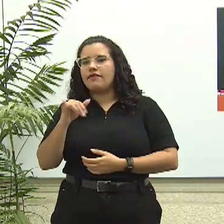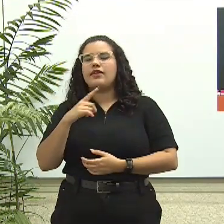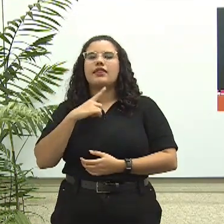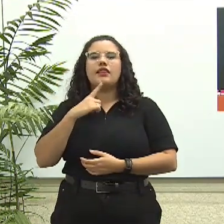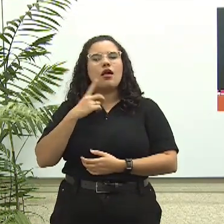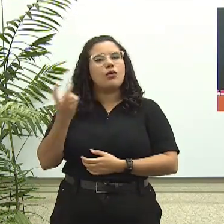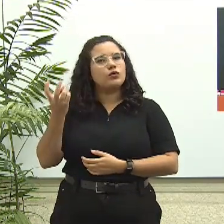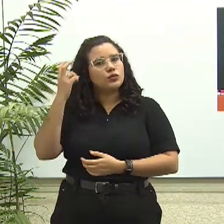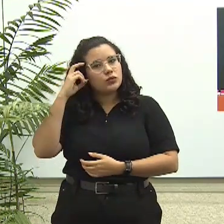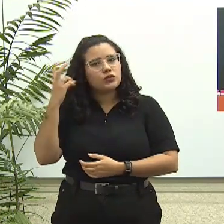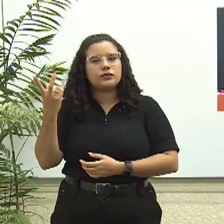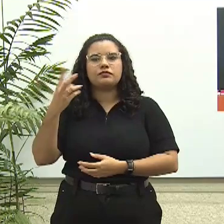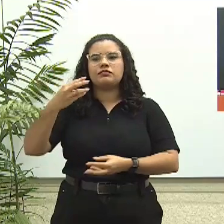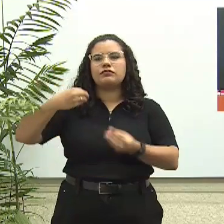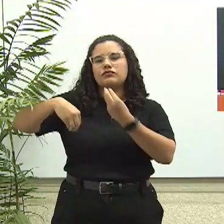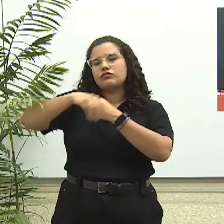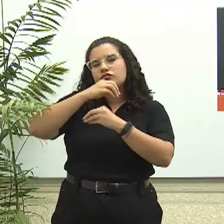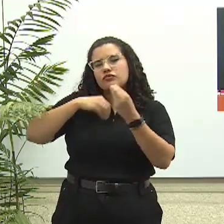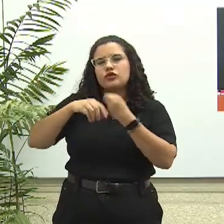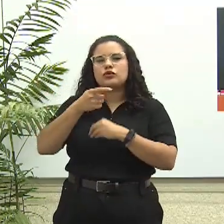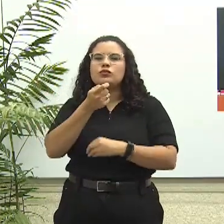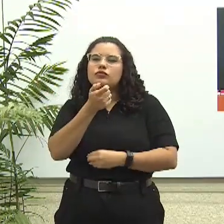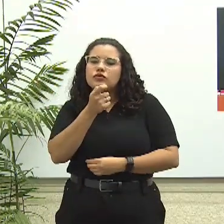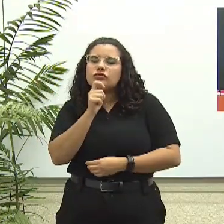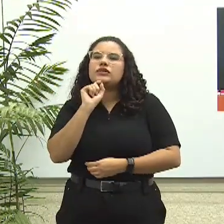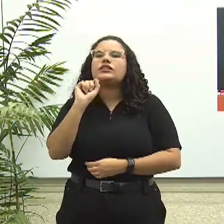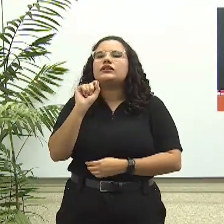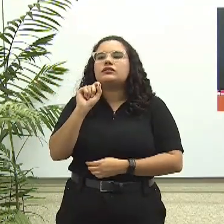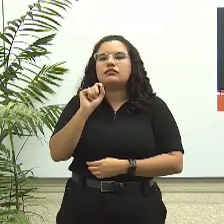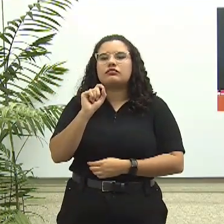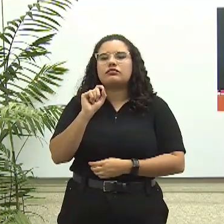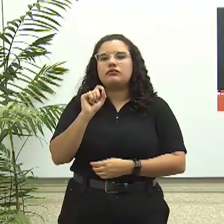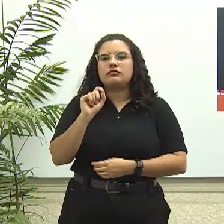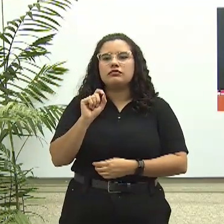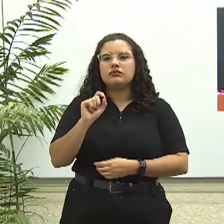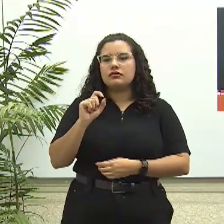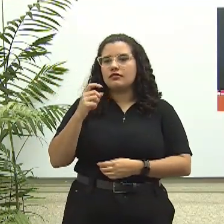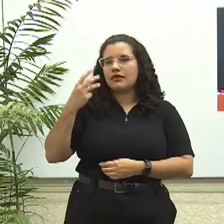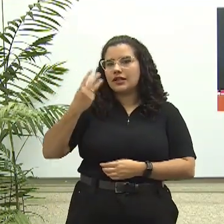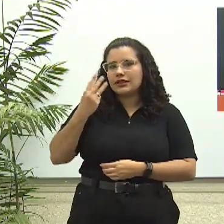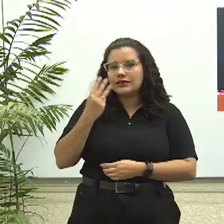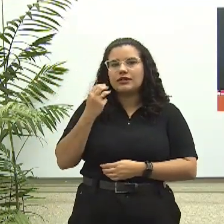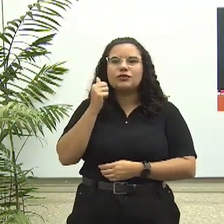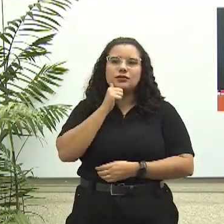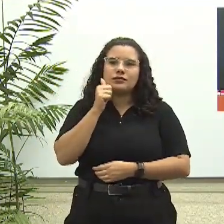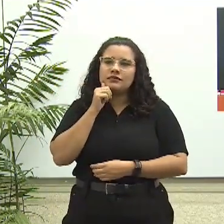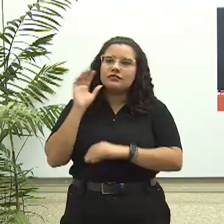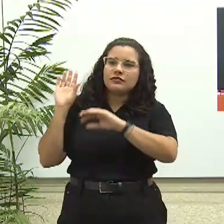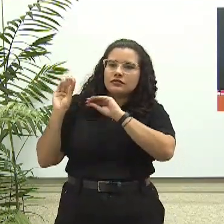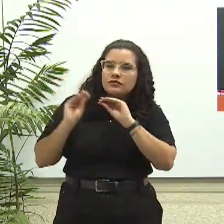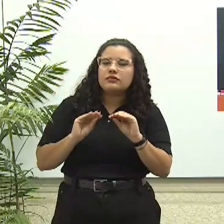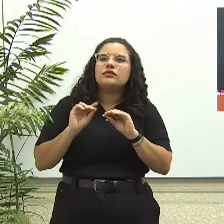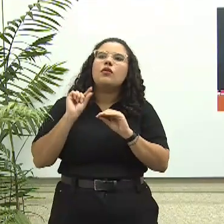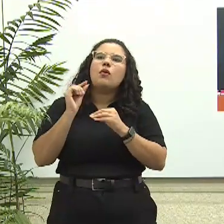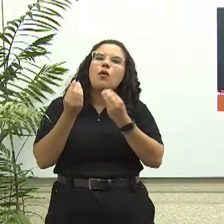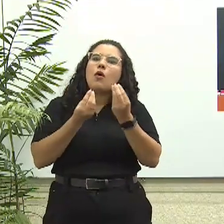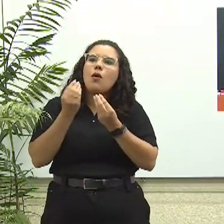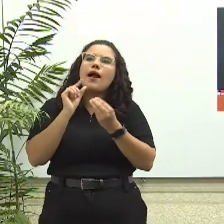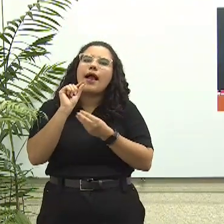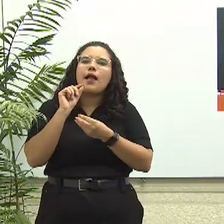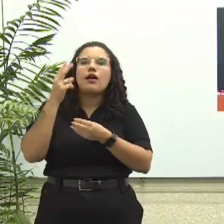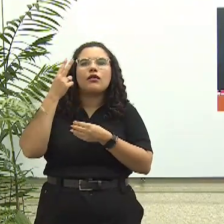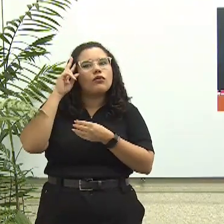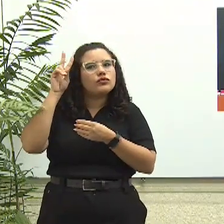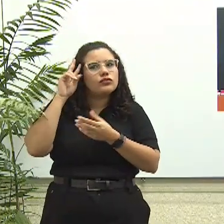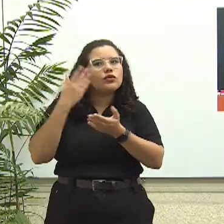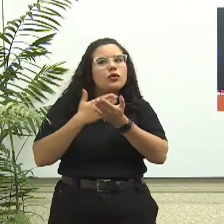cibercultura misturado com um pouco de quem né veio eu fui a terceira mulher do BBS da Mandic Quem começou lá atrás a